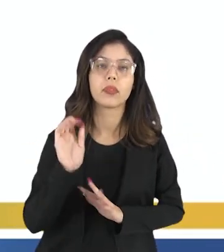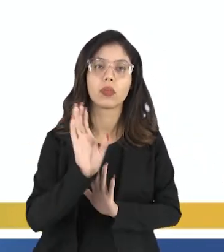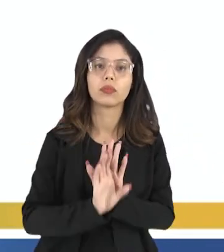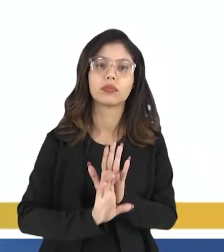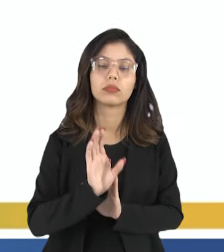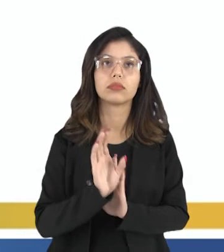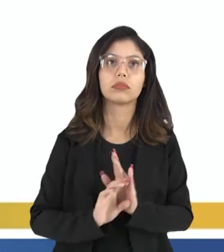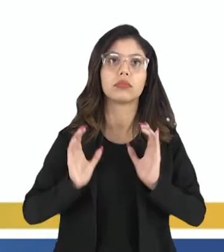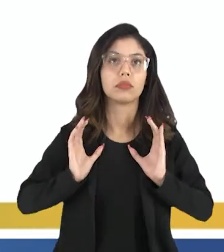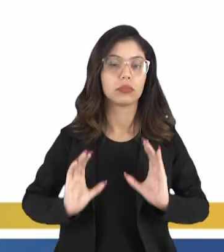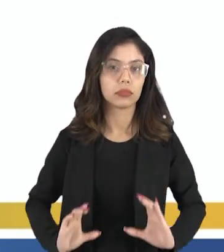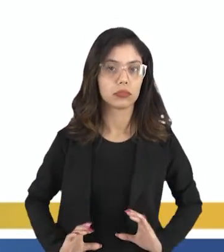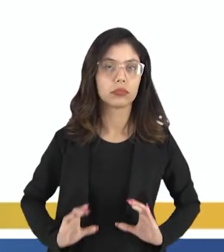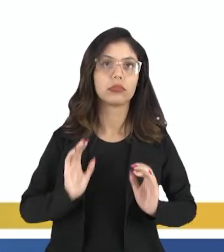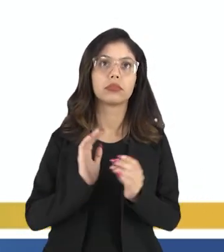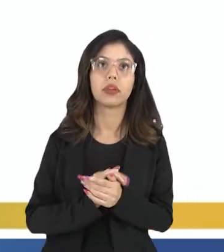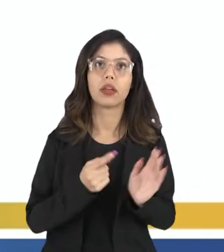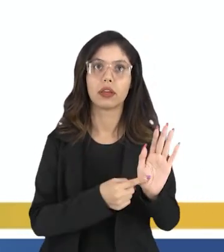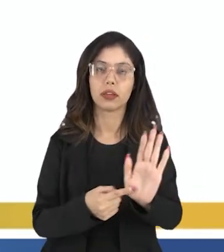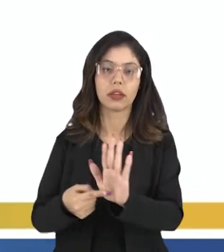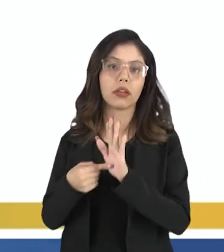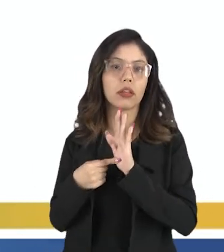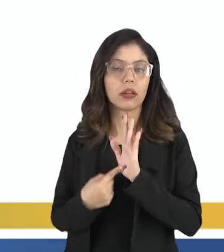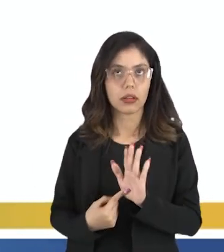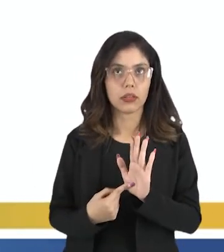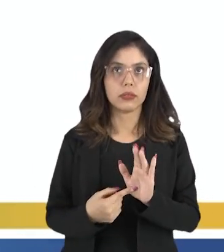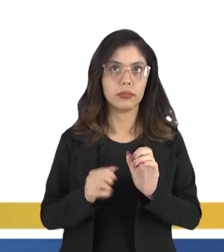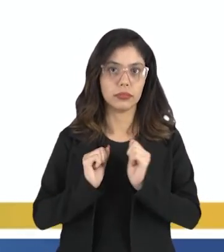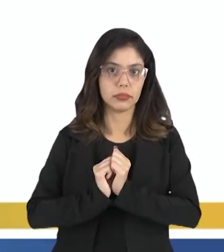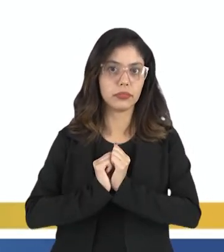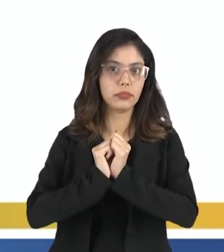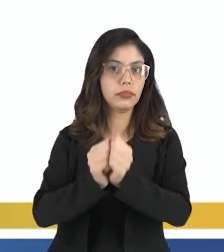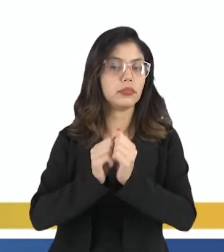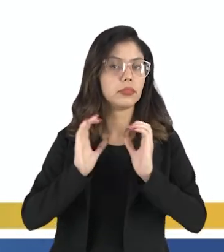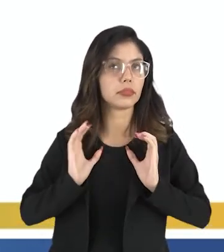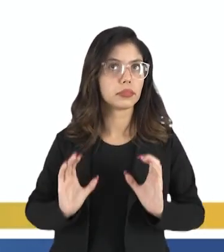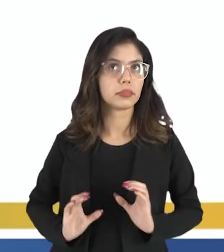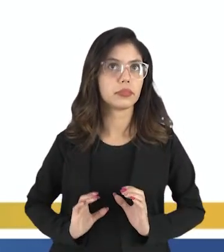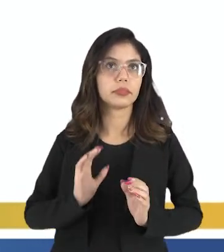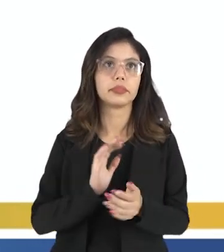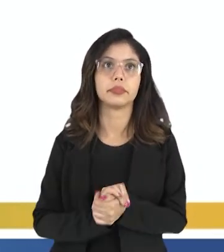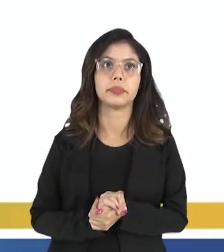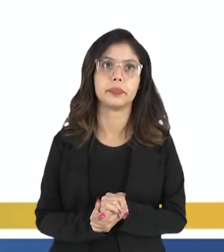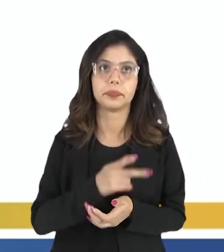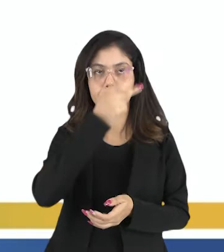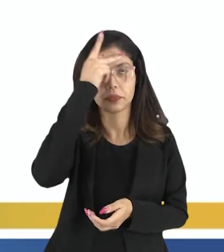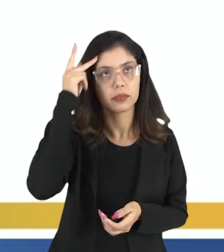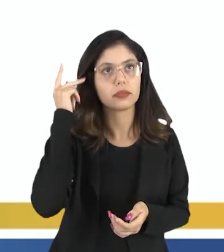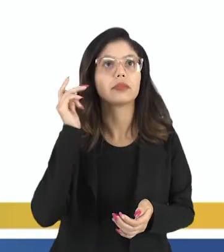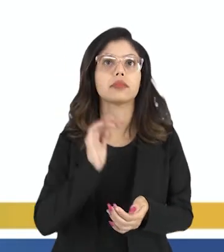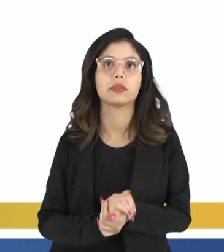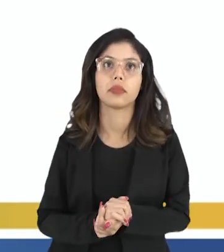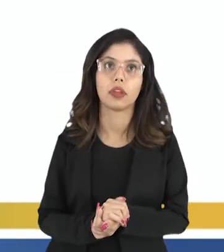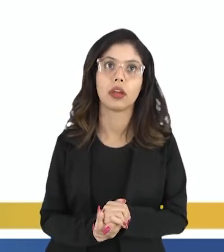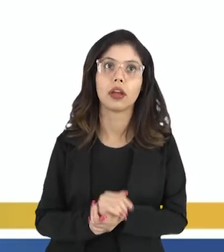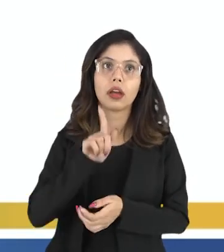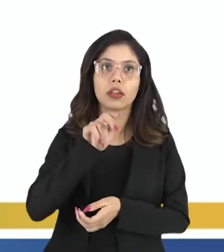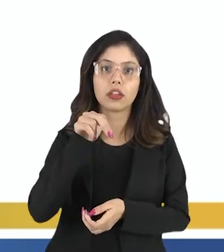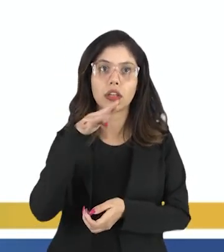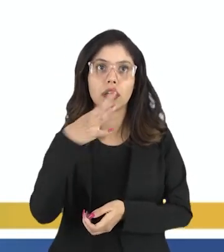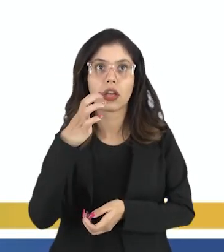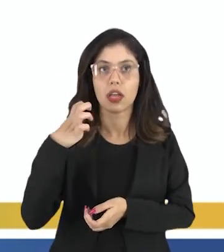A. O conceito de cidadania está referido ao cidadão que se beneficia da